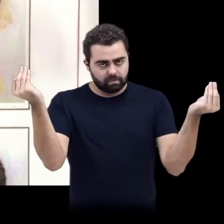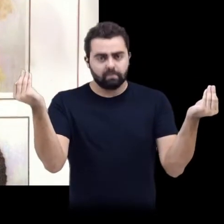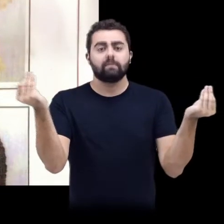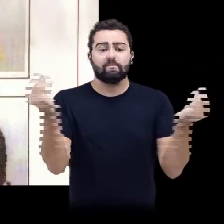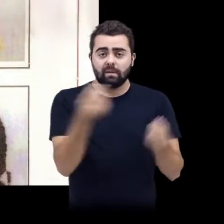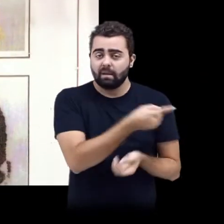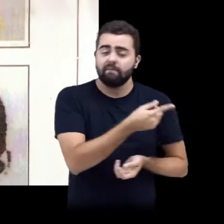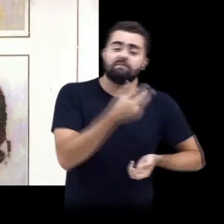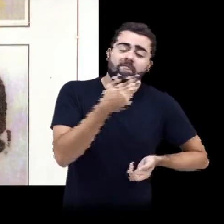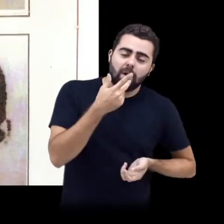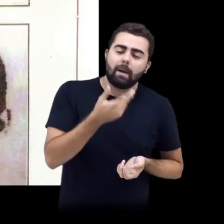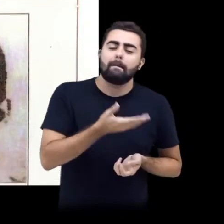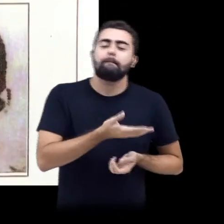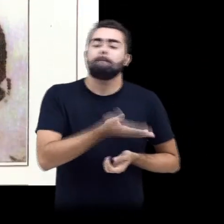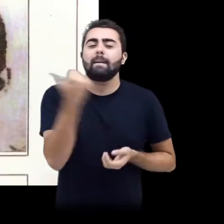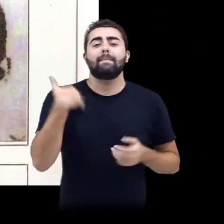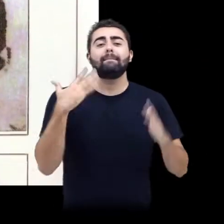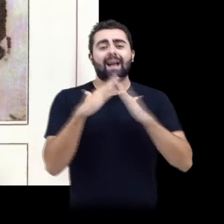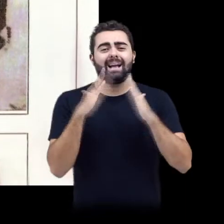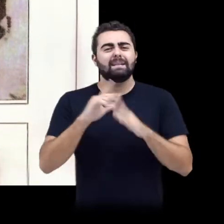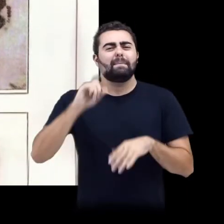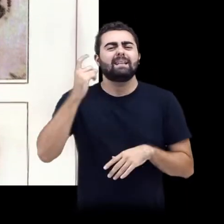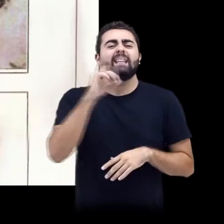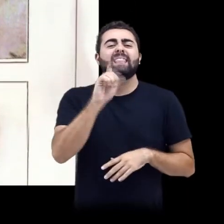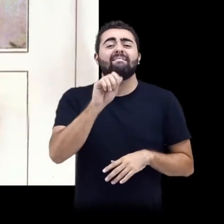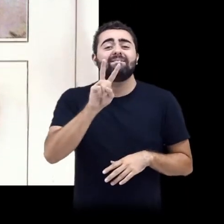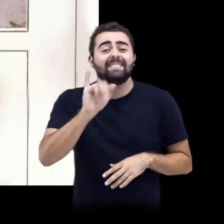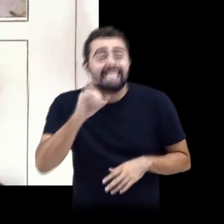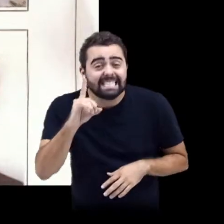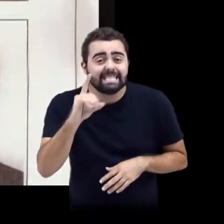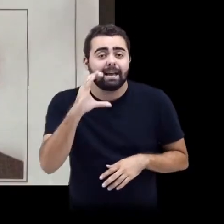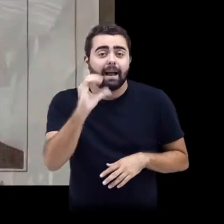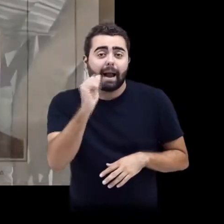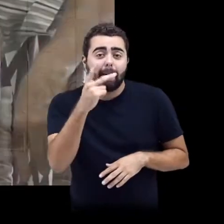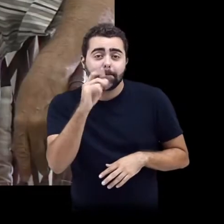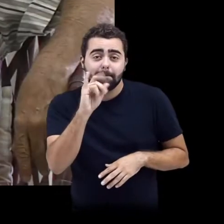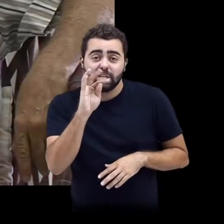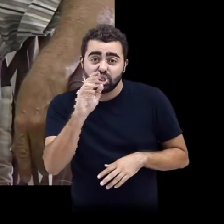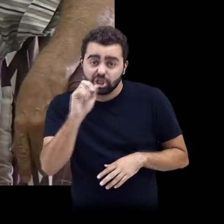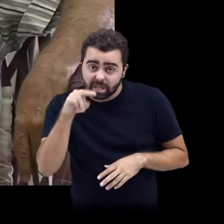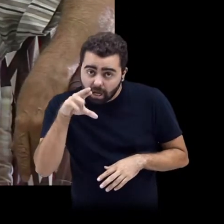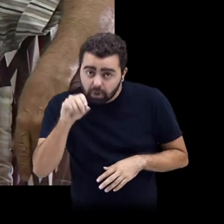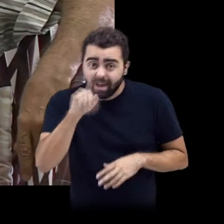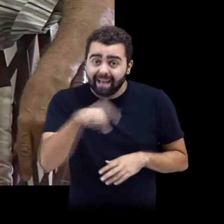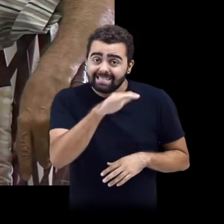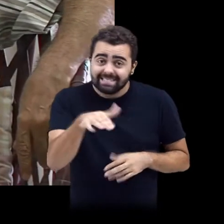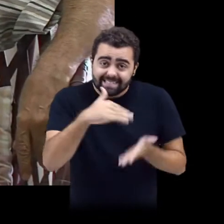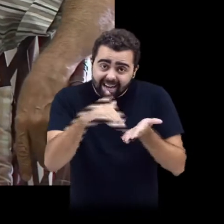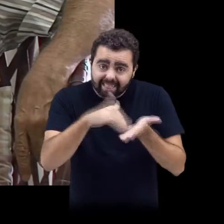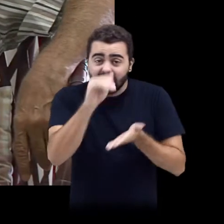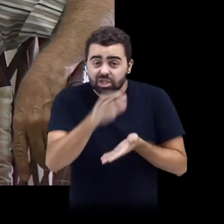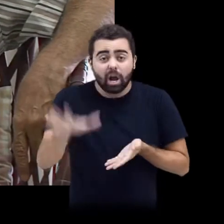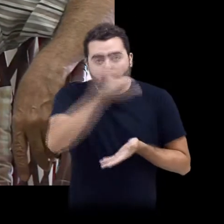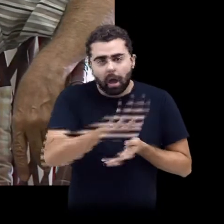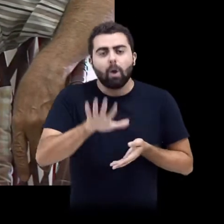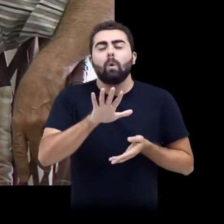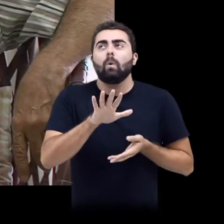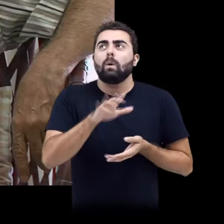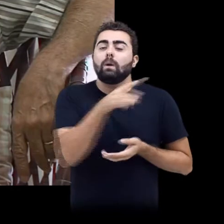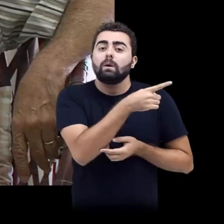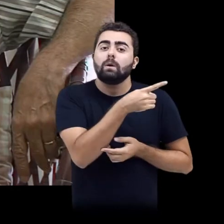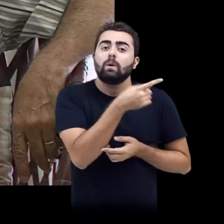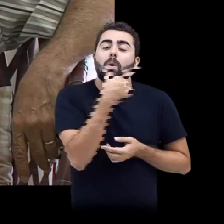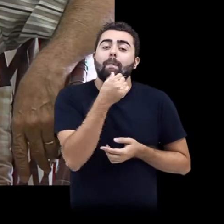minha casa. Davi Capistrano, que era o secretário-geral e tal. E Irã passou, acho que 1 mês ou